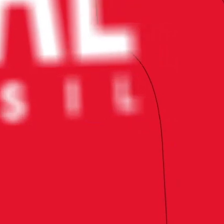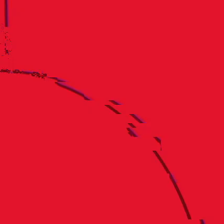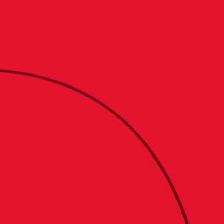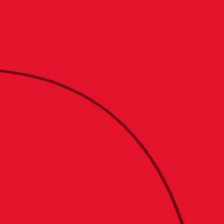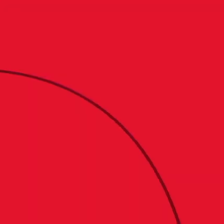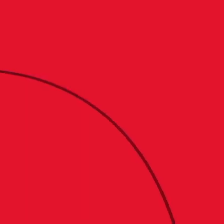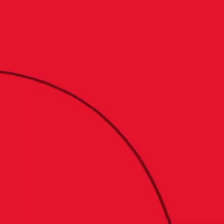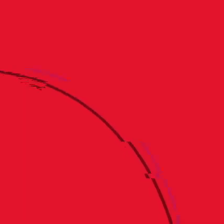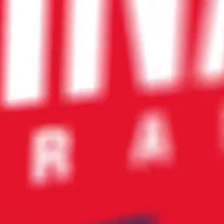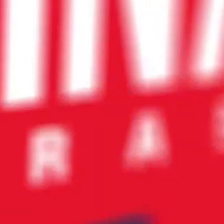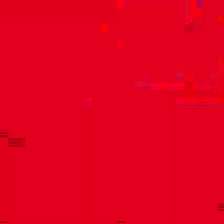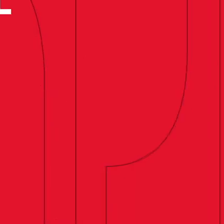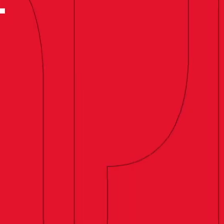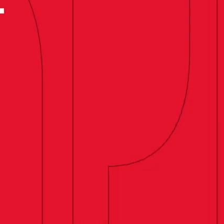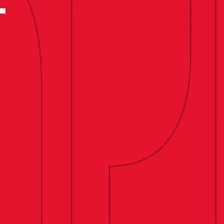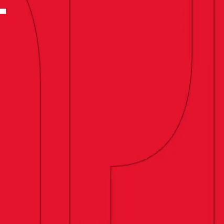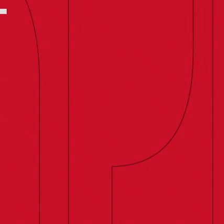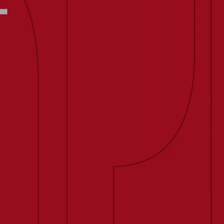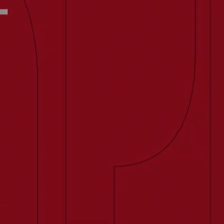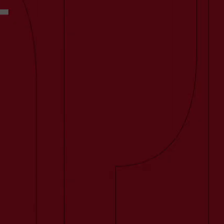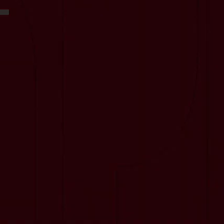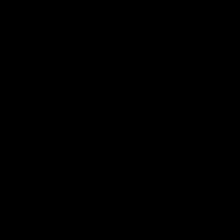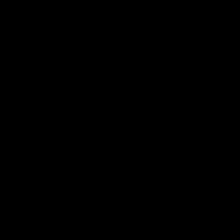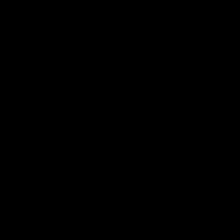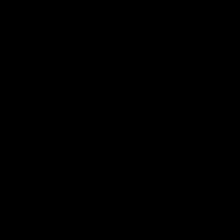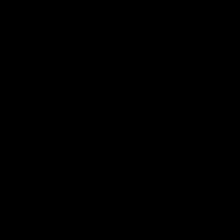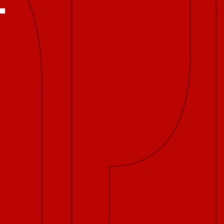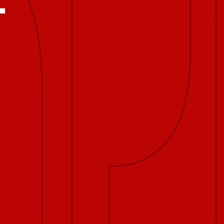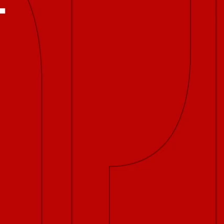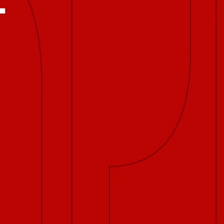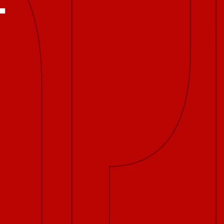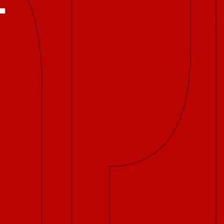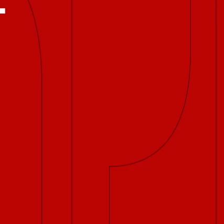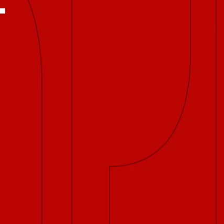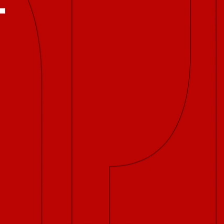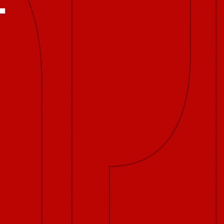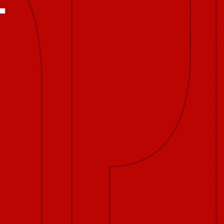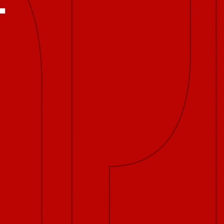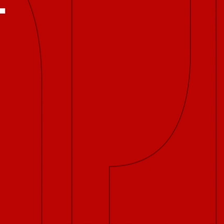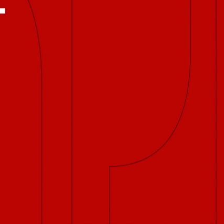dia 15, Lula visita a cidade de Montes Claros, no norte de Minas Gerais. Já na sexta-feira, dia 16, Lula vai participar